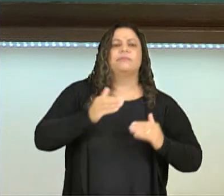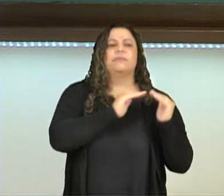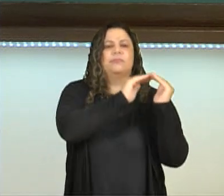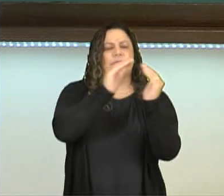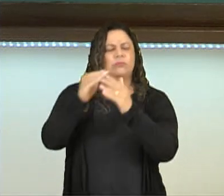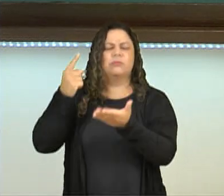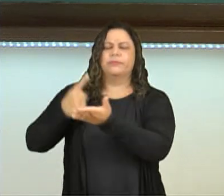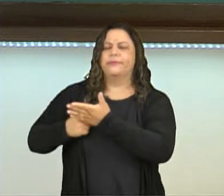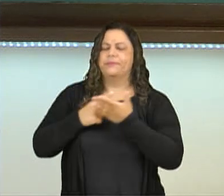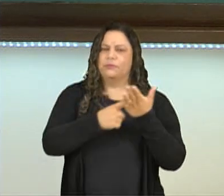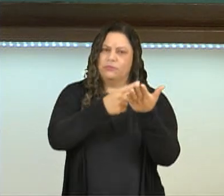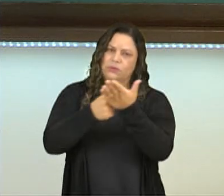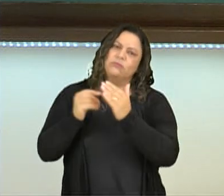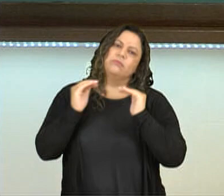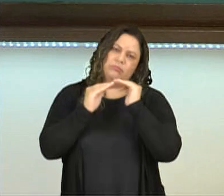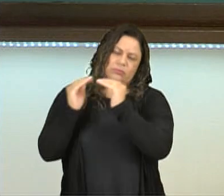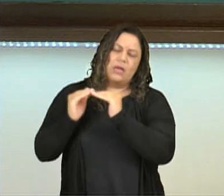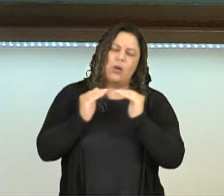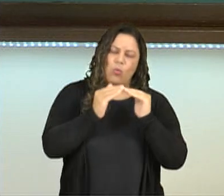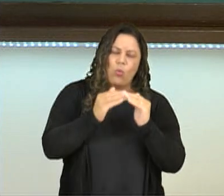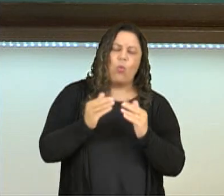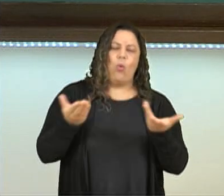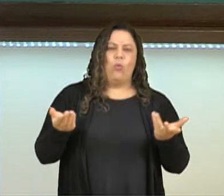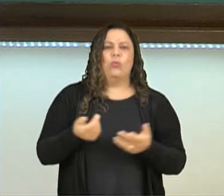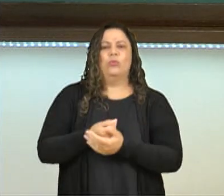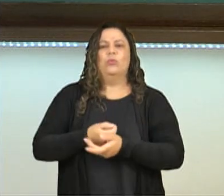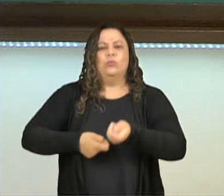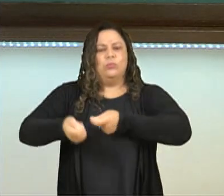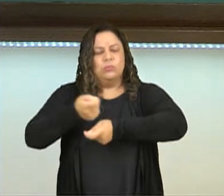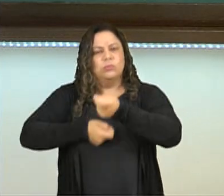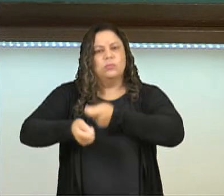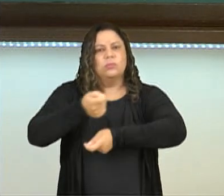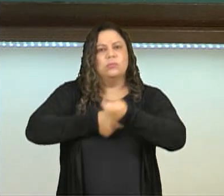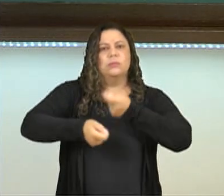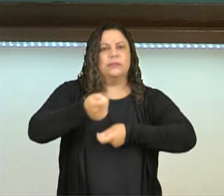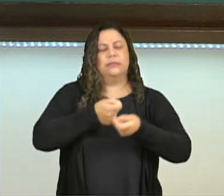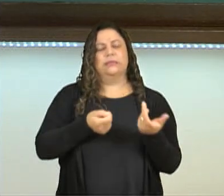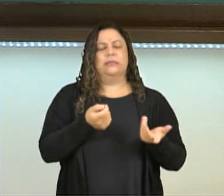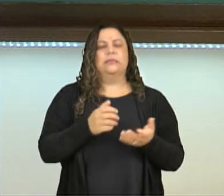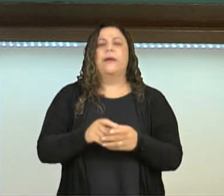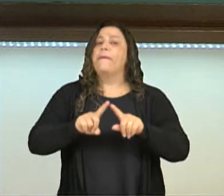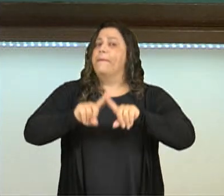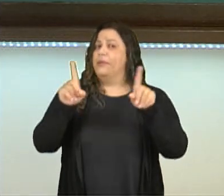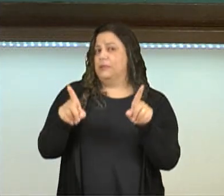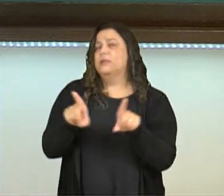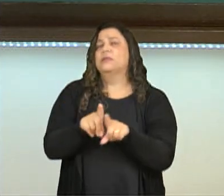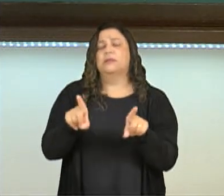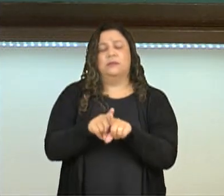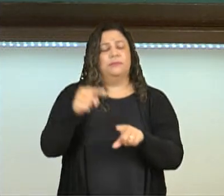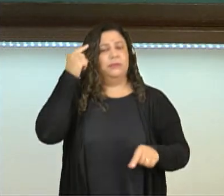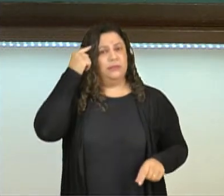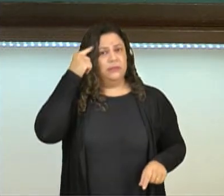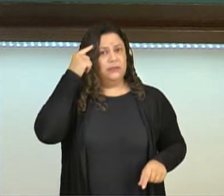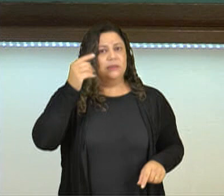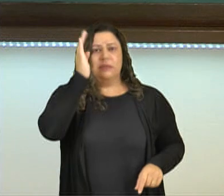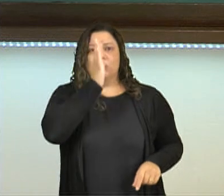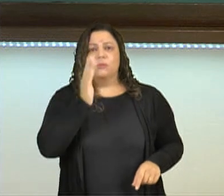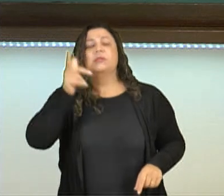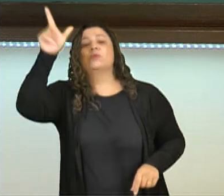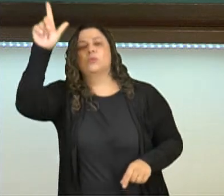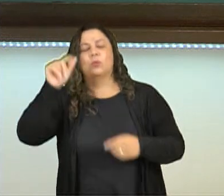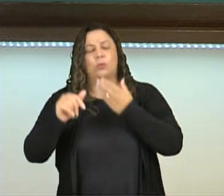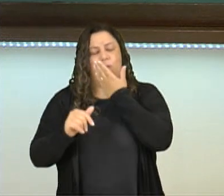estabelecendo parcerias, estabelecimento de um fluxo comercial intenso, mas também temos que pensar no Brasil com outros